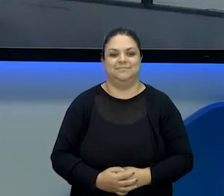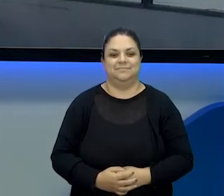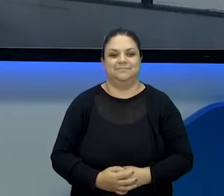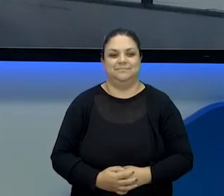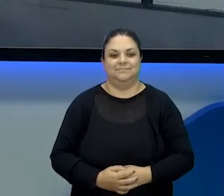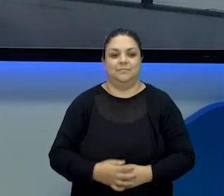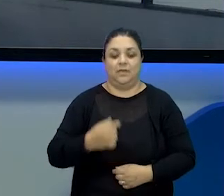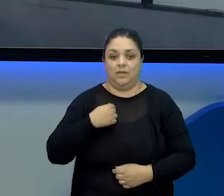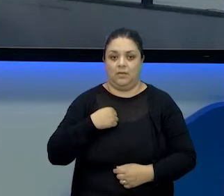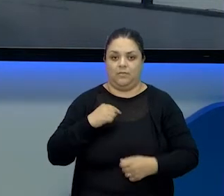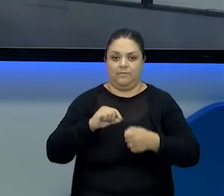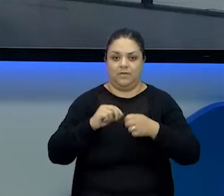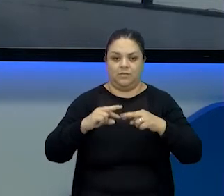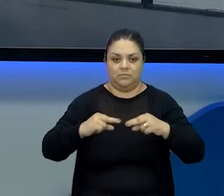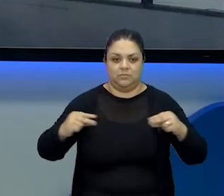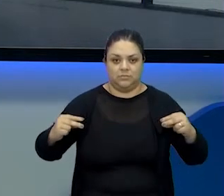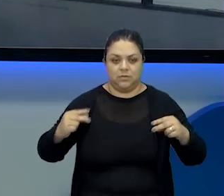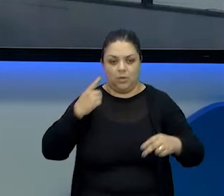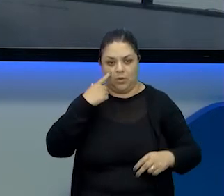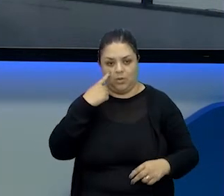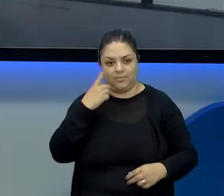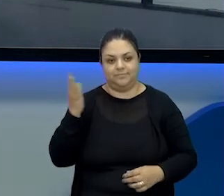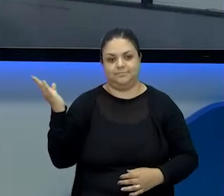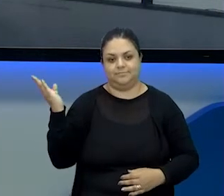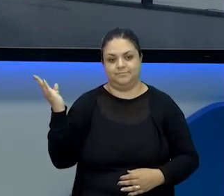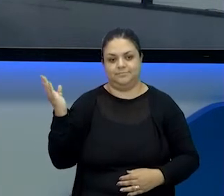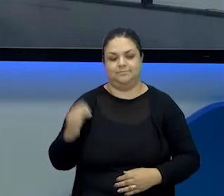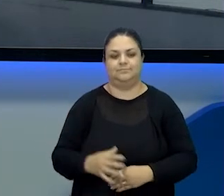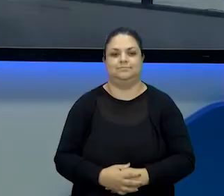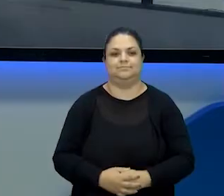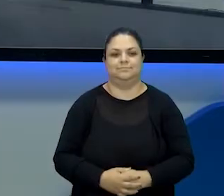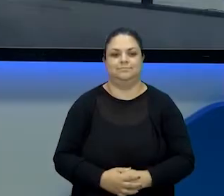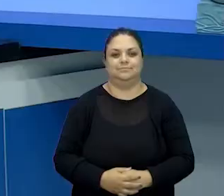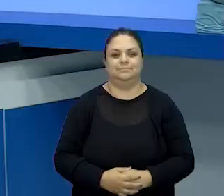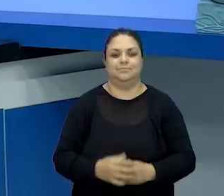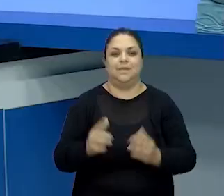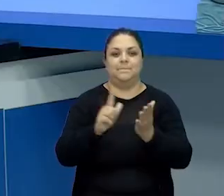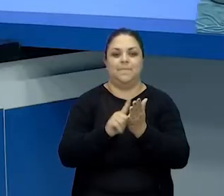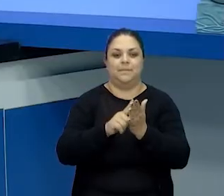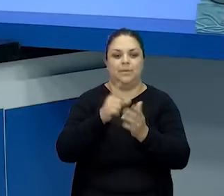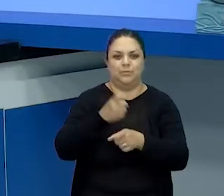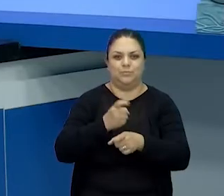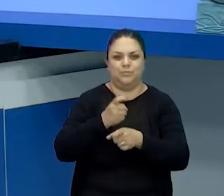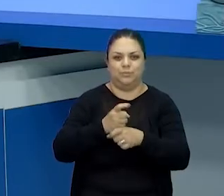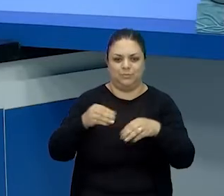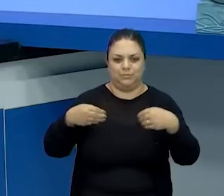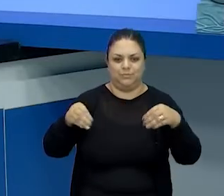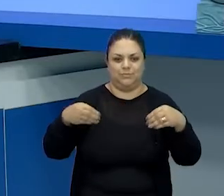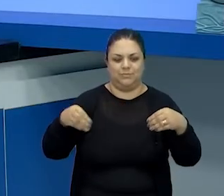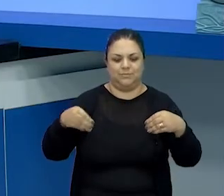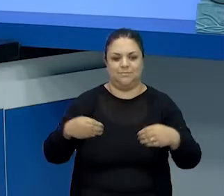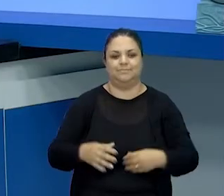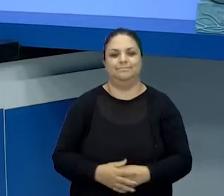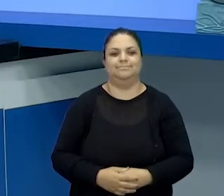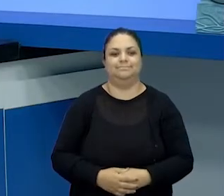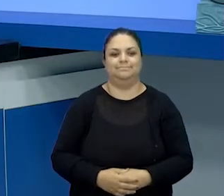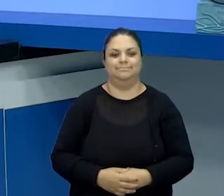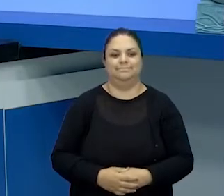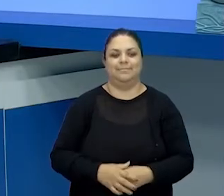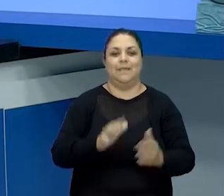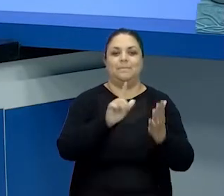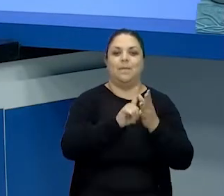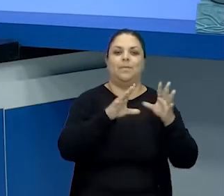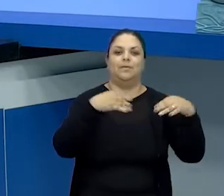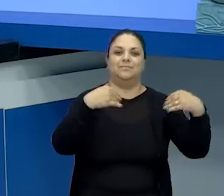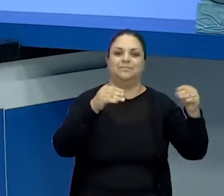o escalímetro? O escalímetro eu utilizei papelão, tá? Eu usei uma folha de